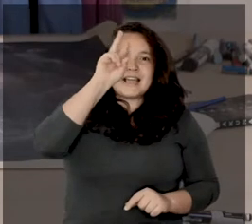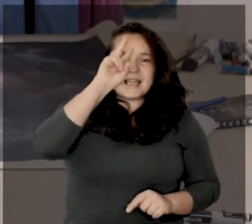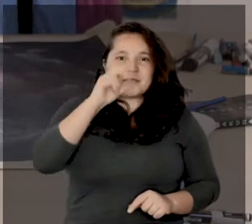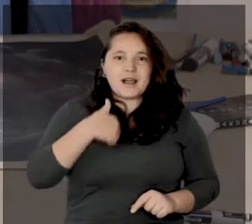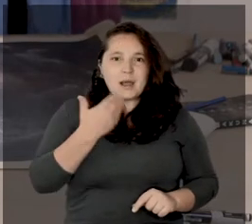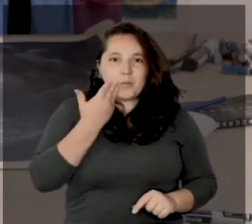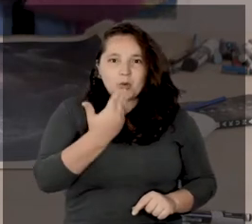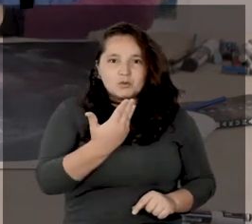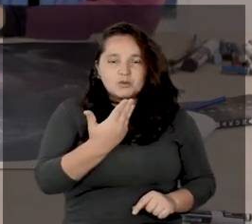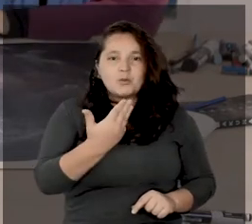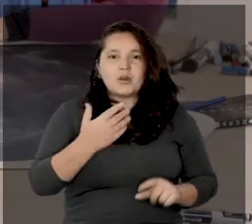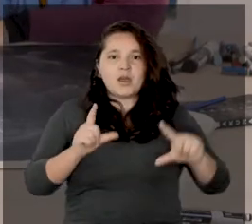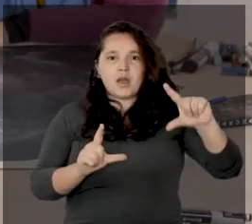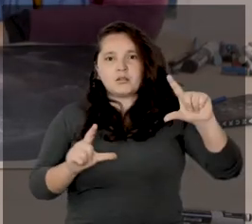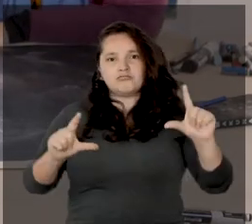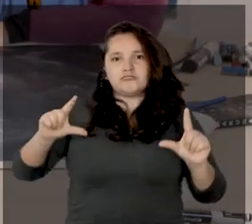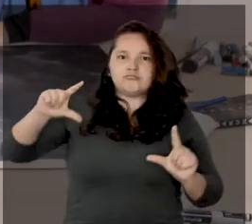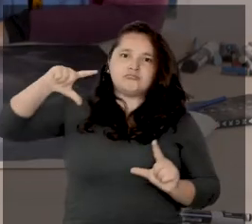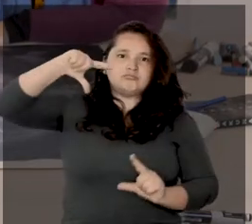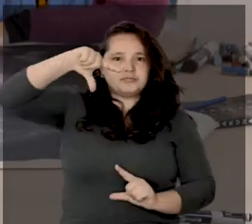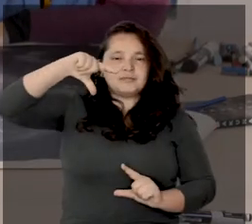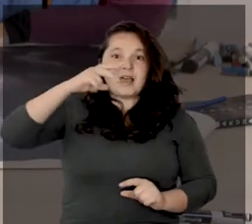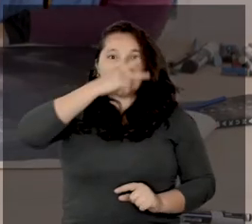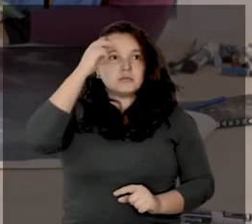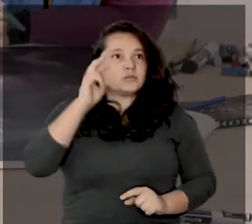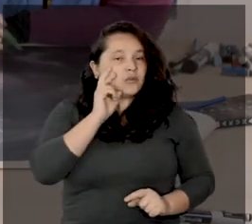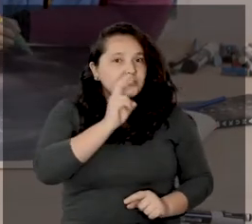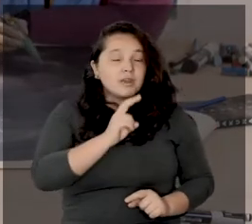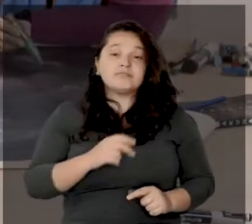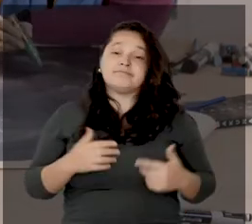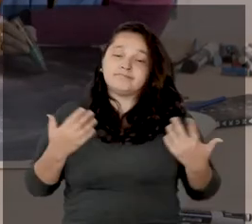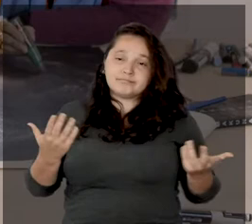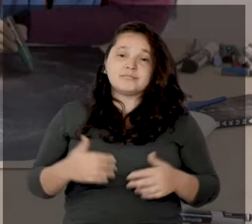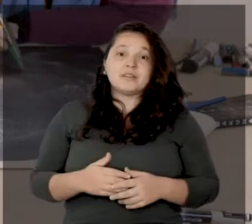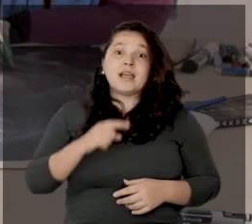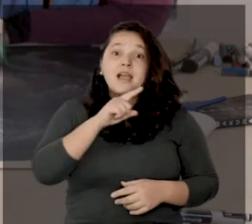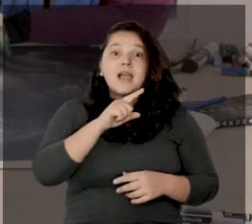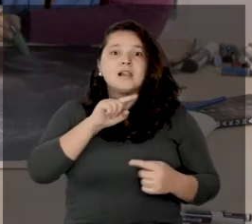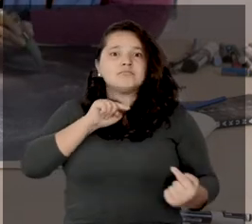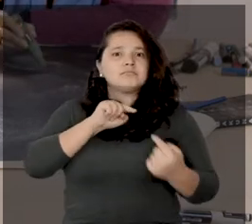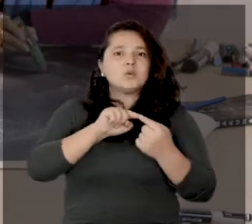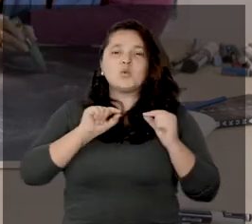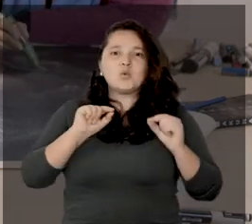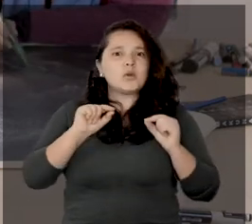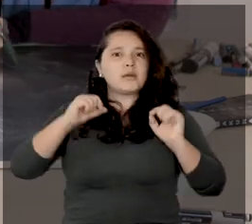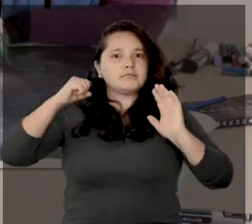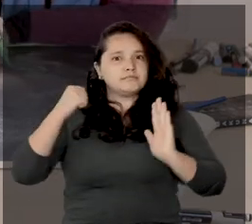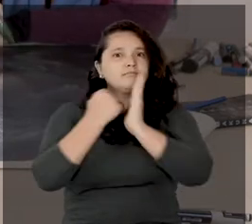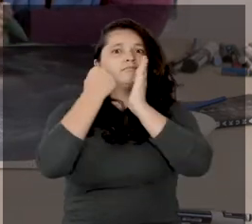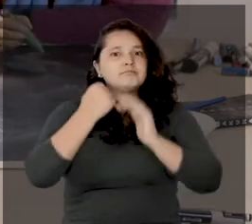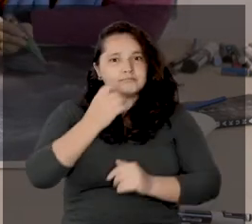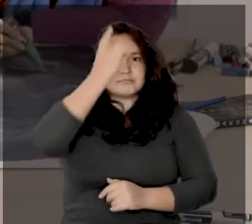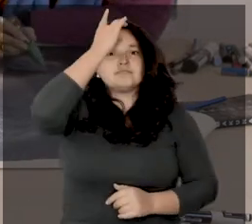a tela ao contrário, assim, para as pessoas que estavam lá, justamente para marcar, talvez,